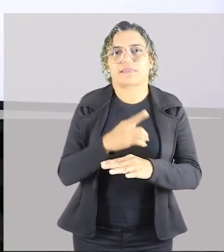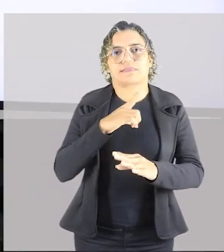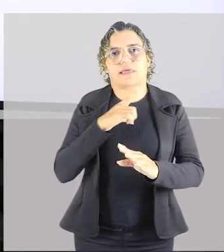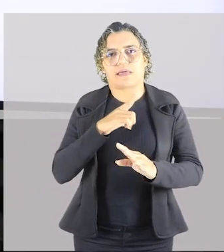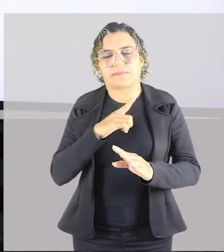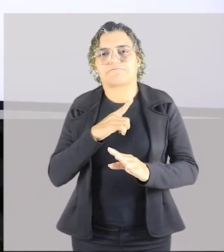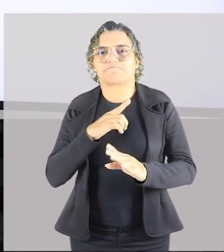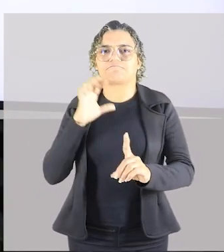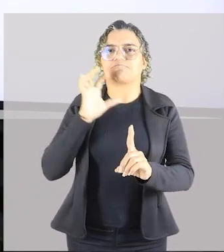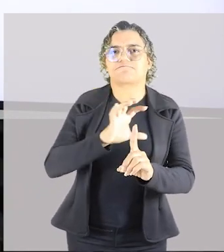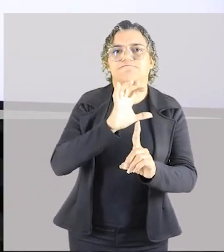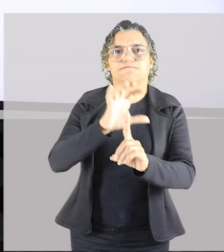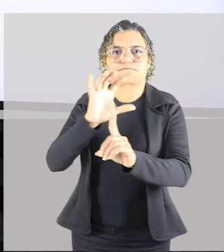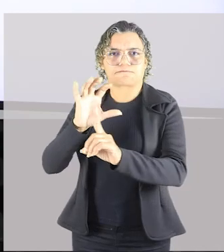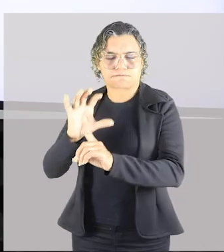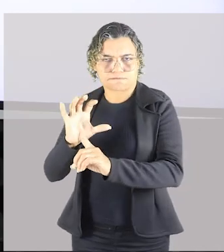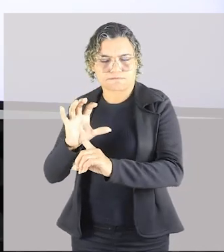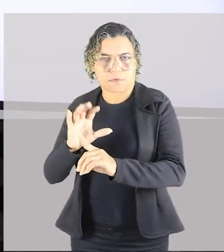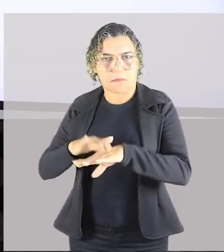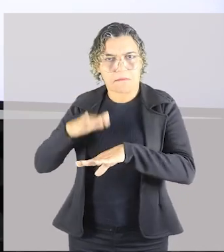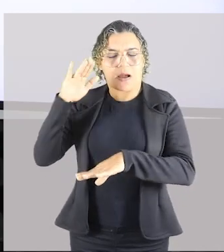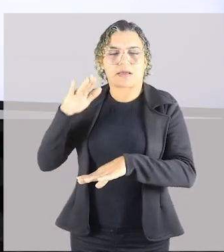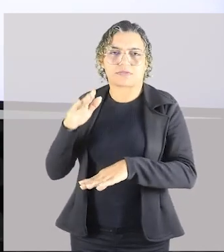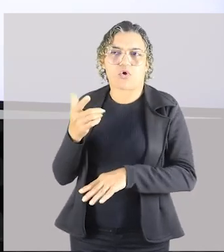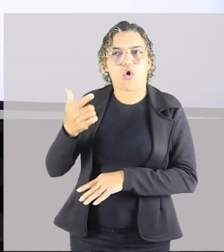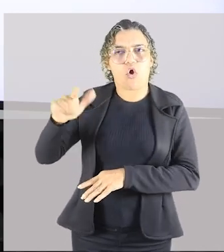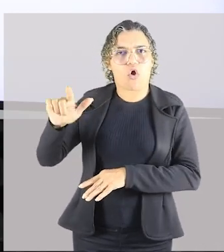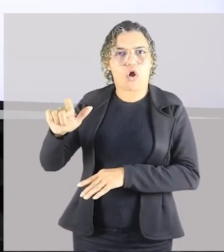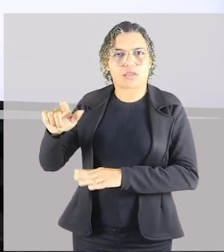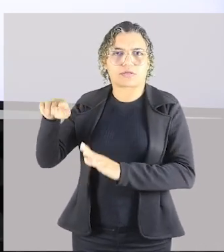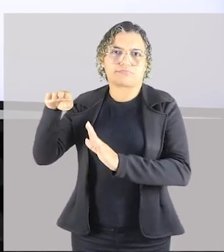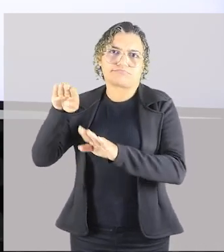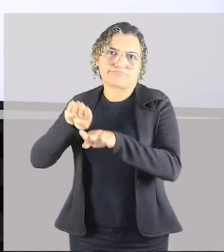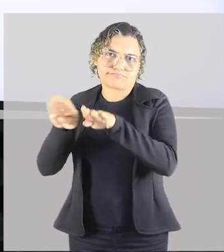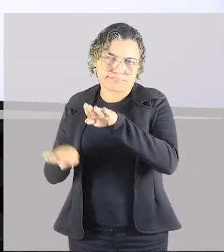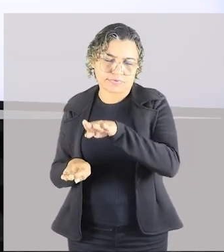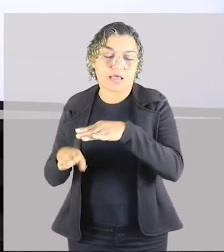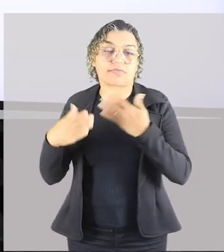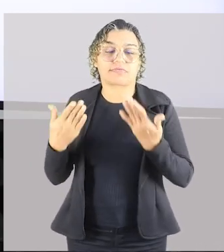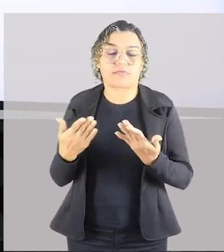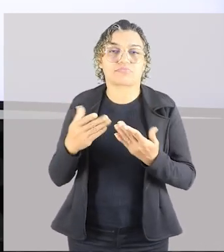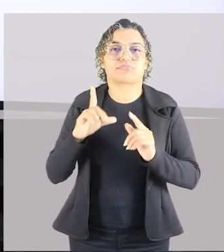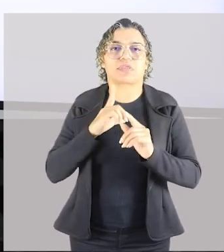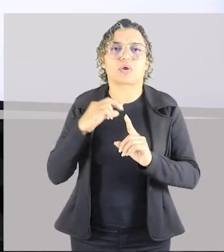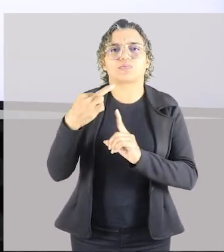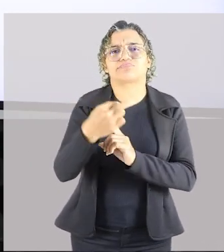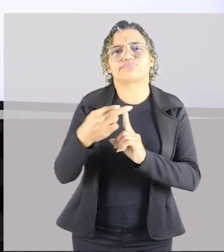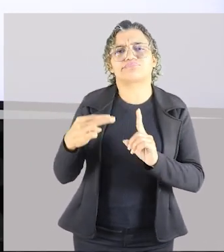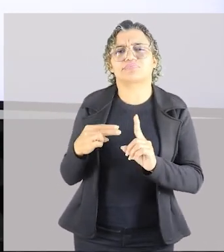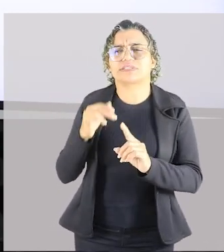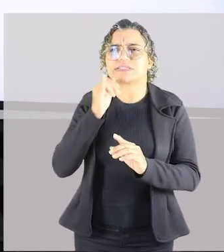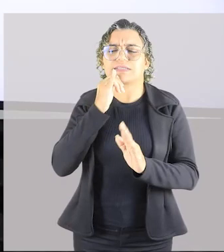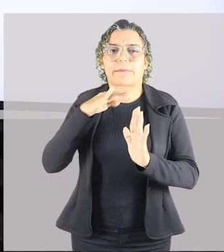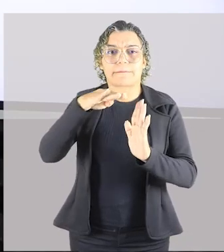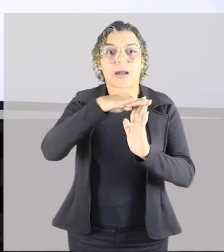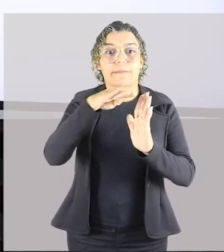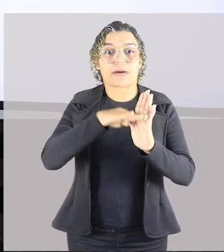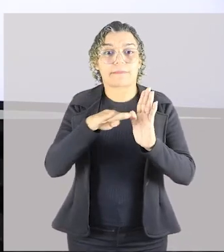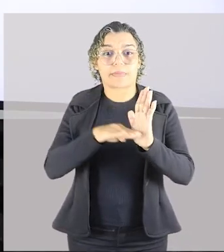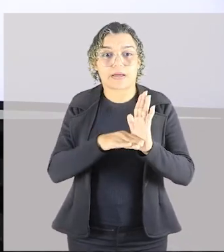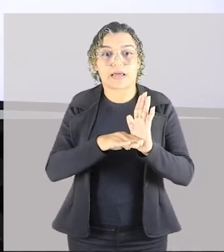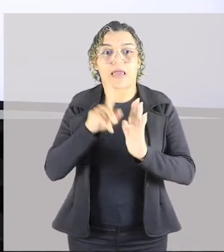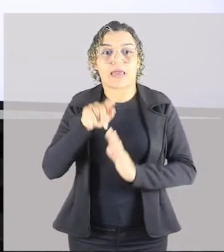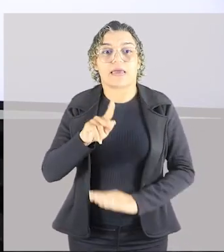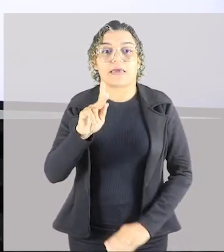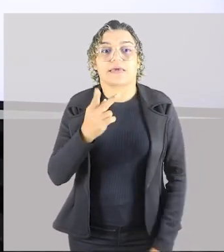de influência e outras com menor nível. Nesse aspecto surge o que nós convencionamos como hierarquia urbana, que é